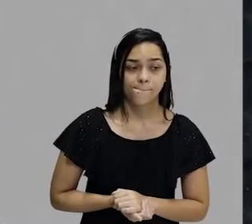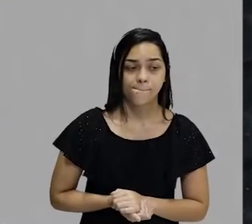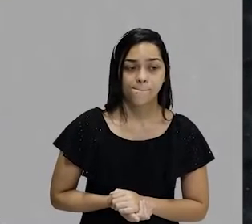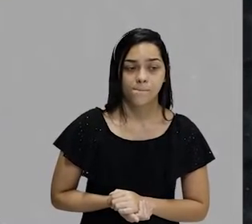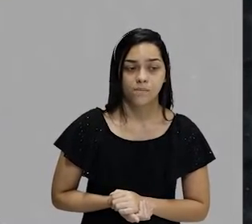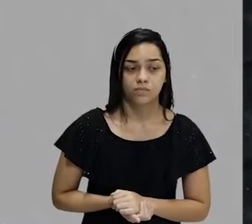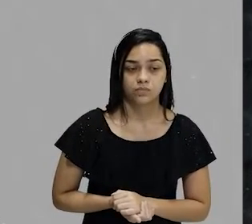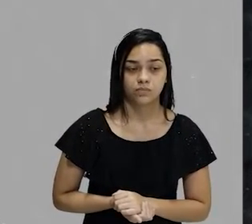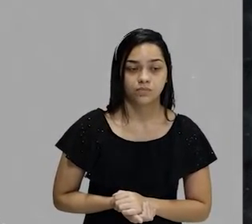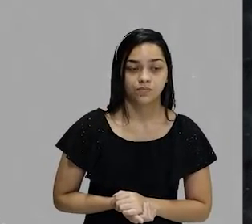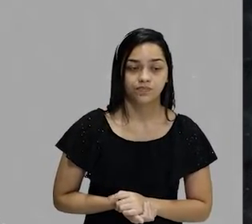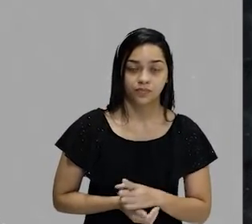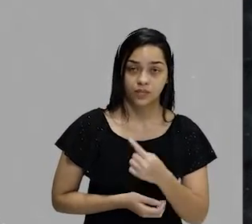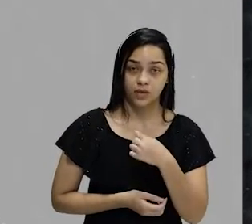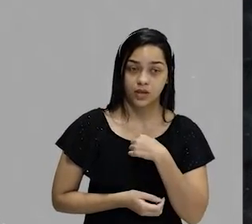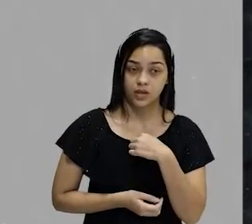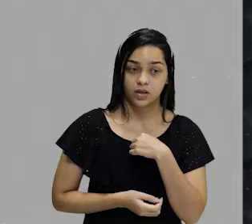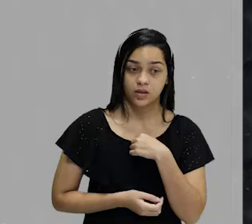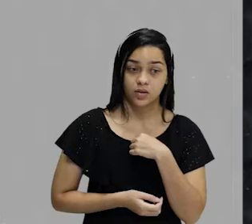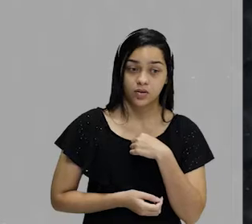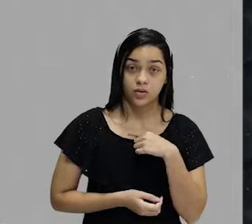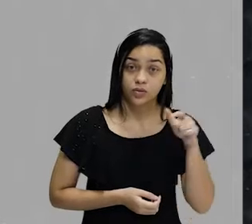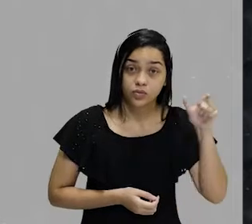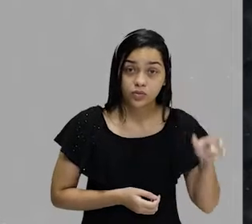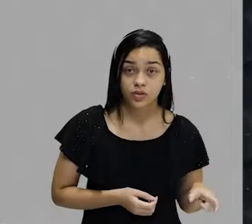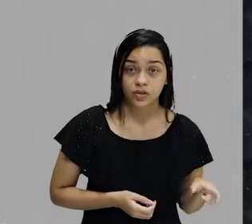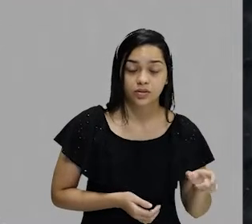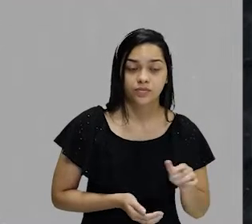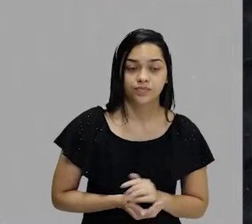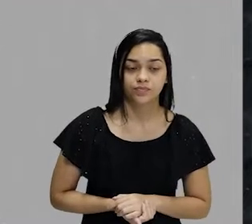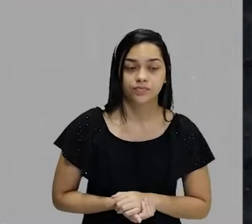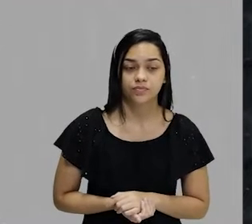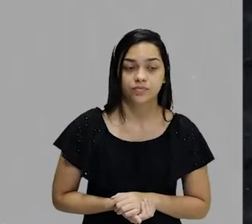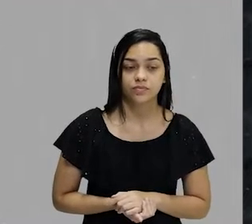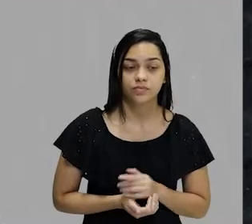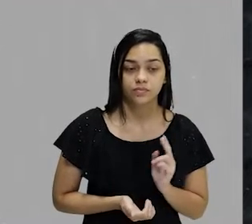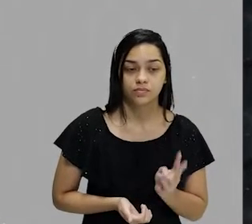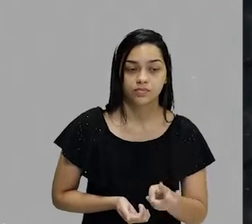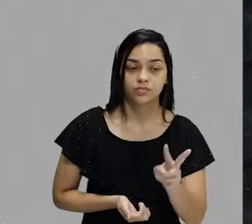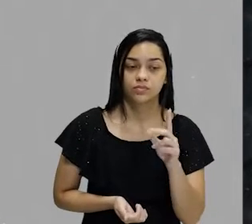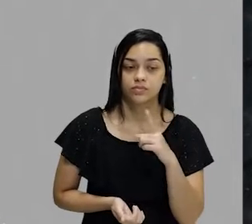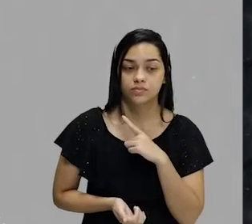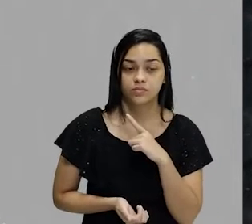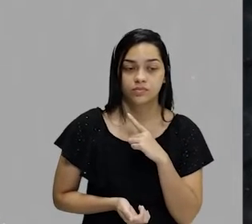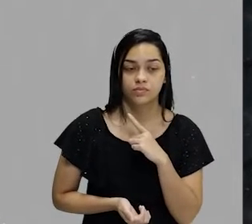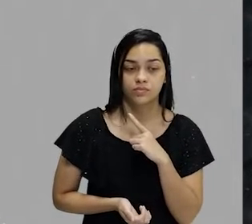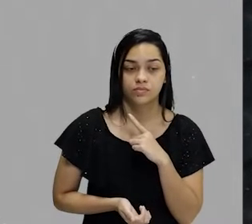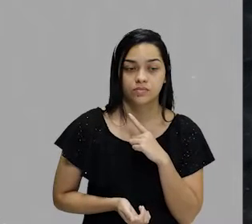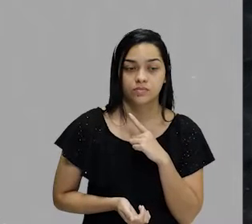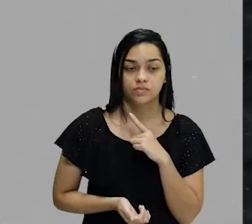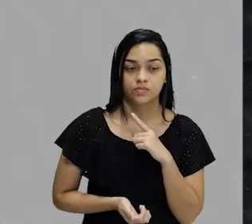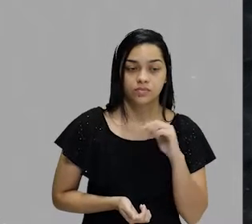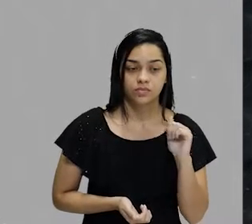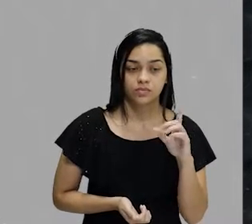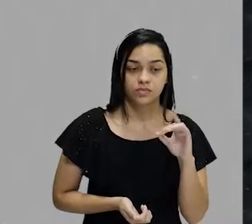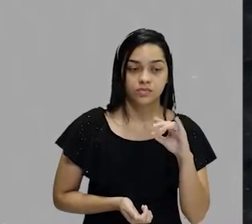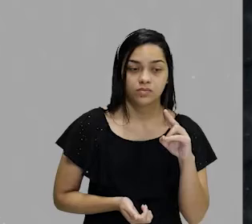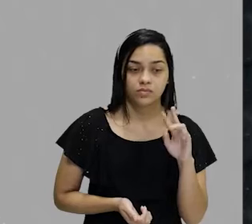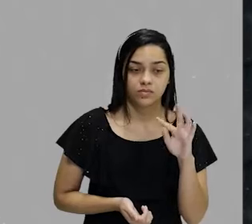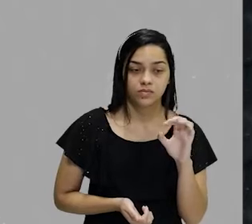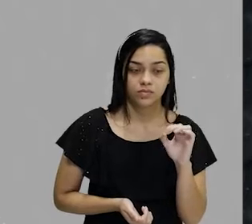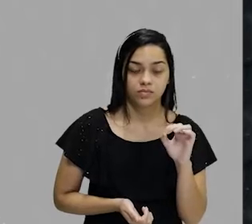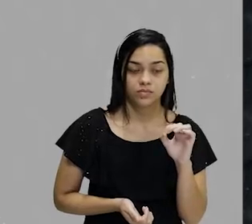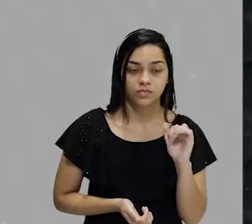Olha aqui comigo. Ó. Eu é o sujeito. Sempre é um adjunto adverbial, né?